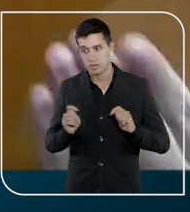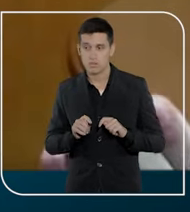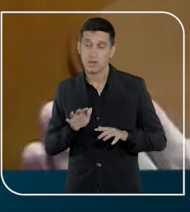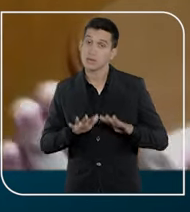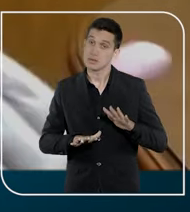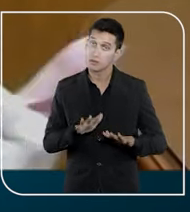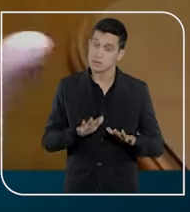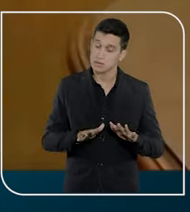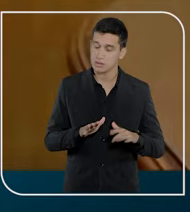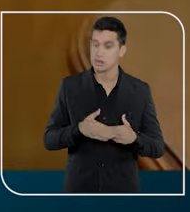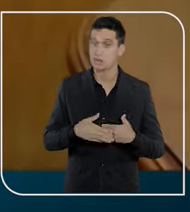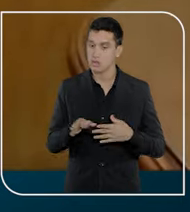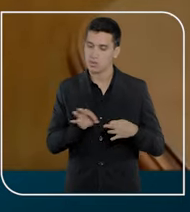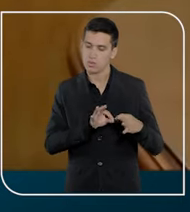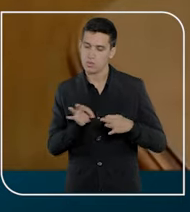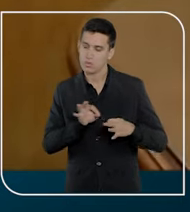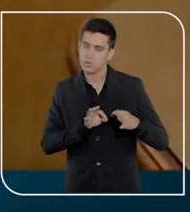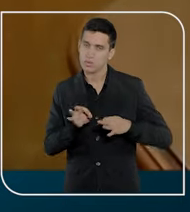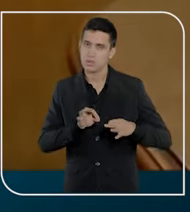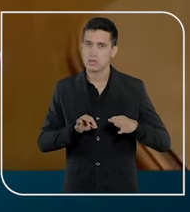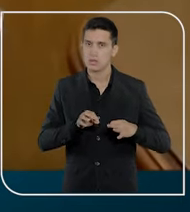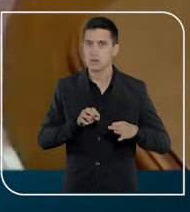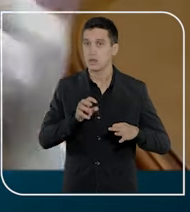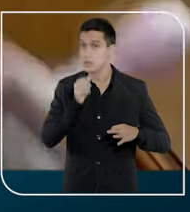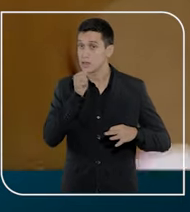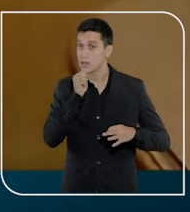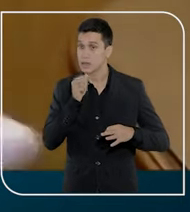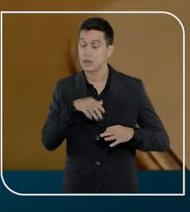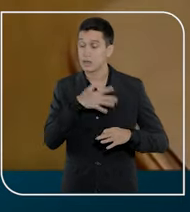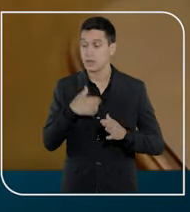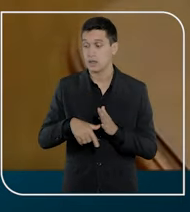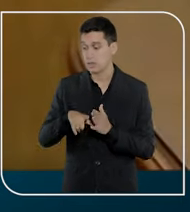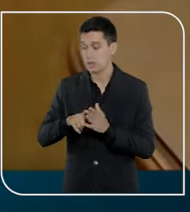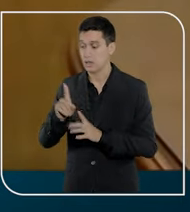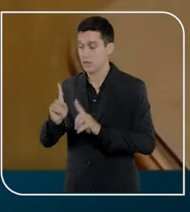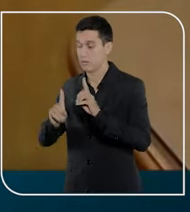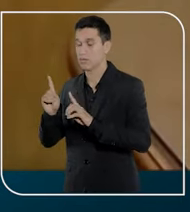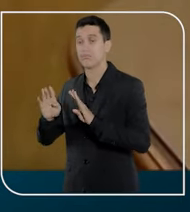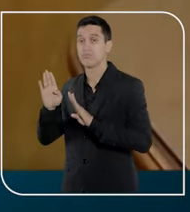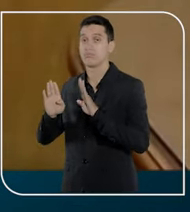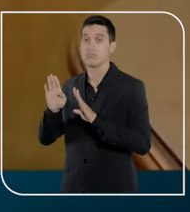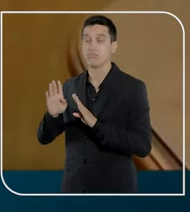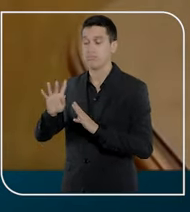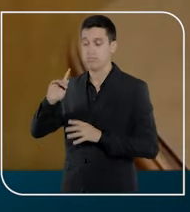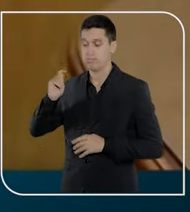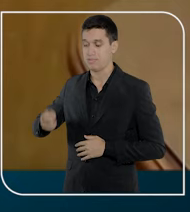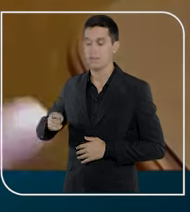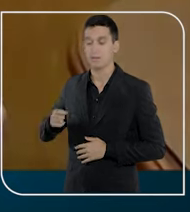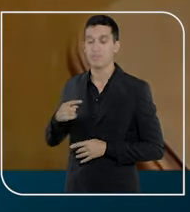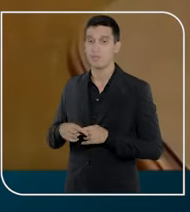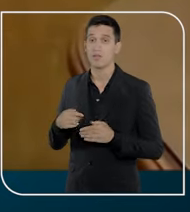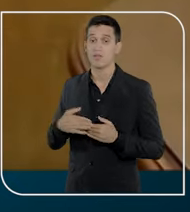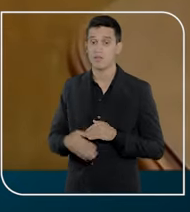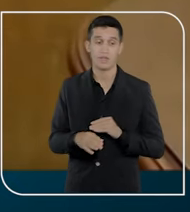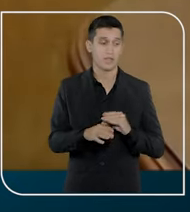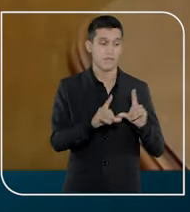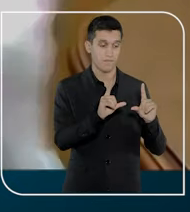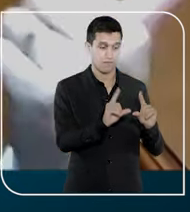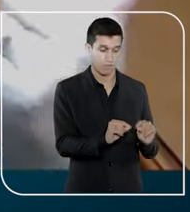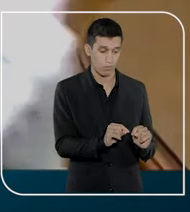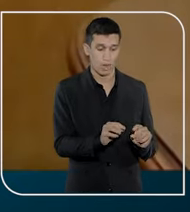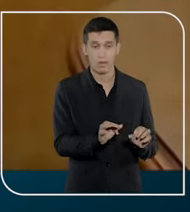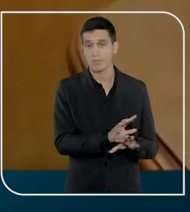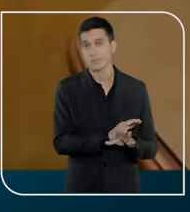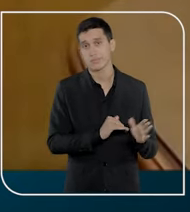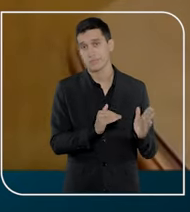fazer a adjudicação em vez do leilão, porque daí não ia sobrar nada quando fizesse o leilão, que ia